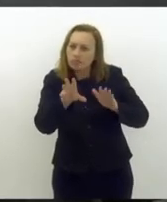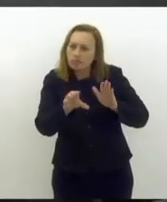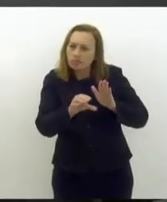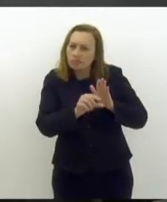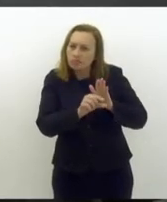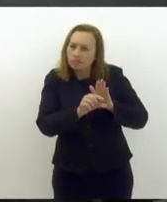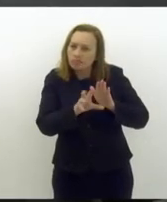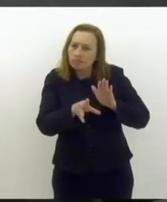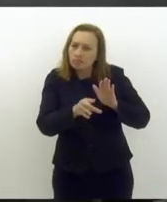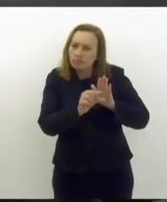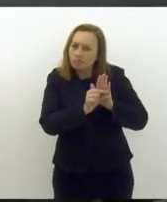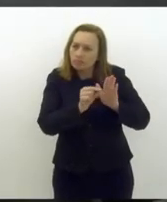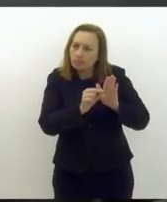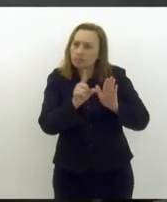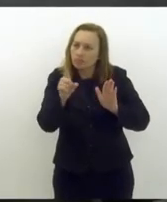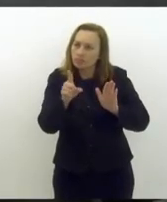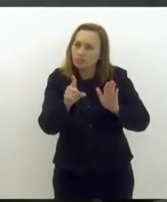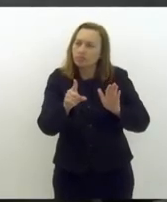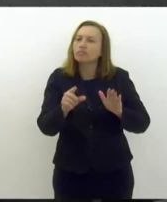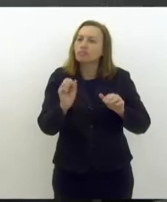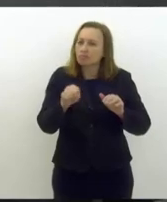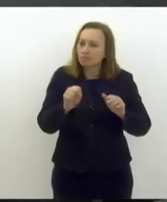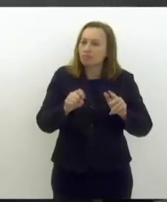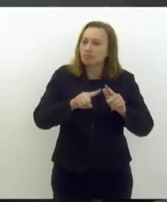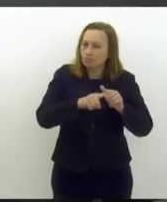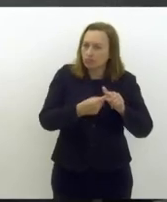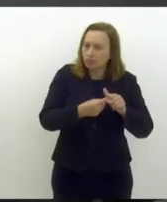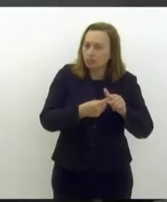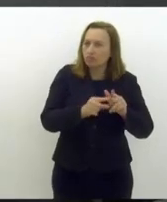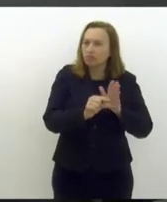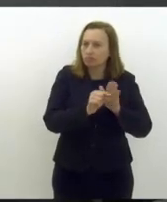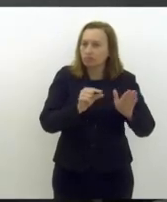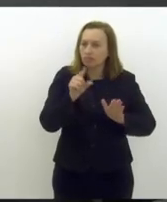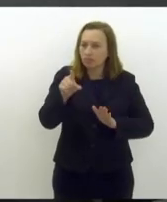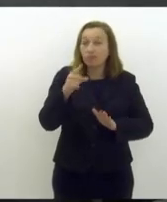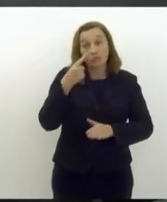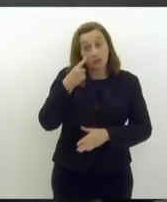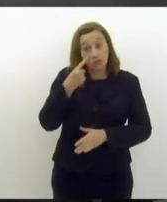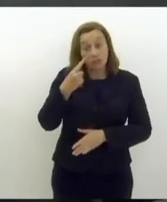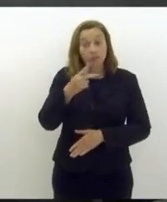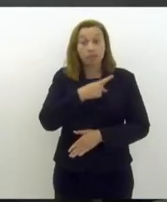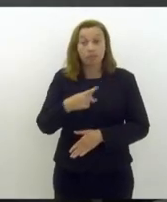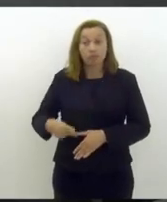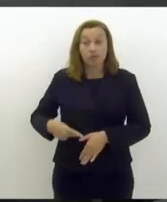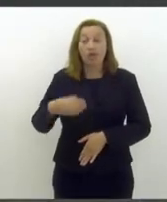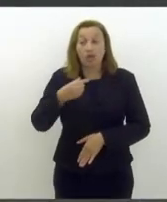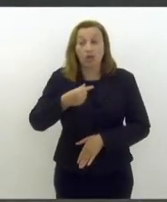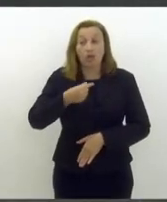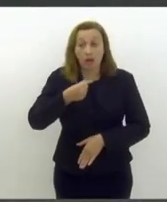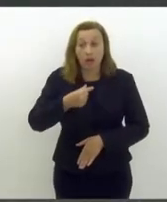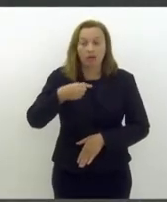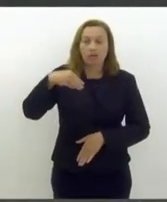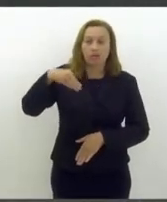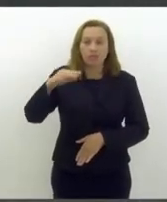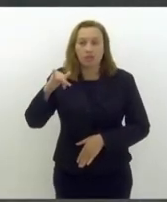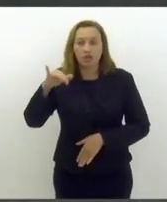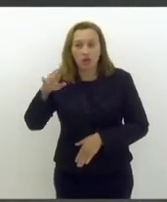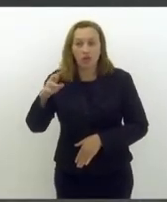também uma das emendas é para correção da imensa ver que o presidente até engasgou mico